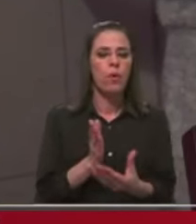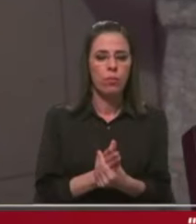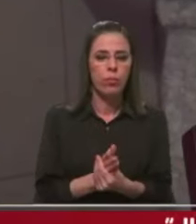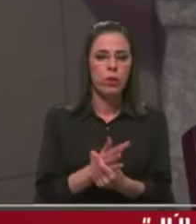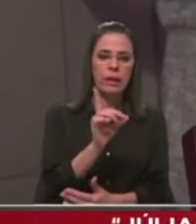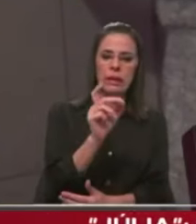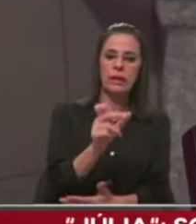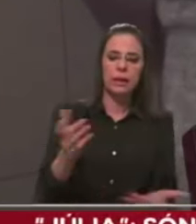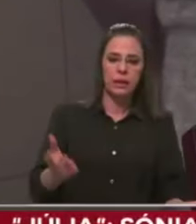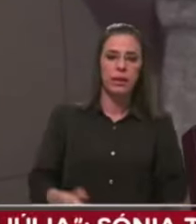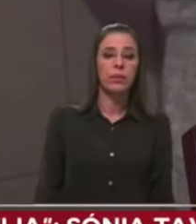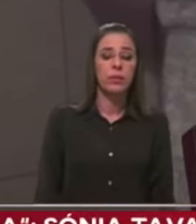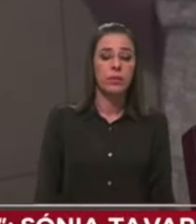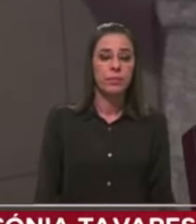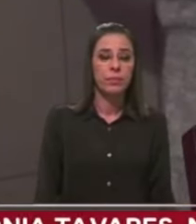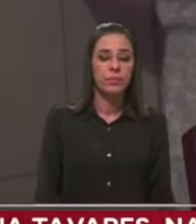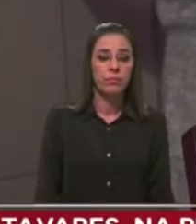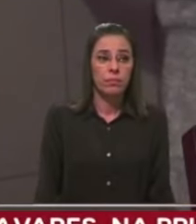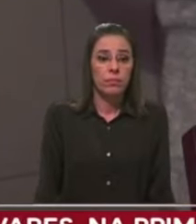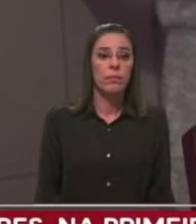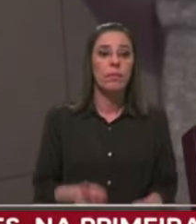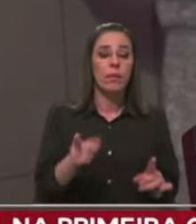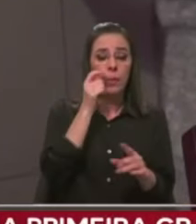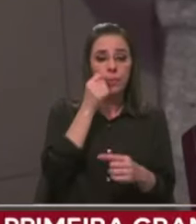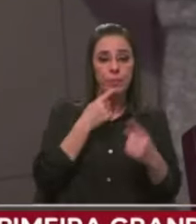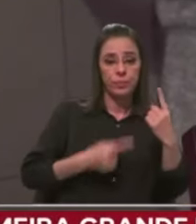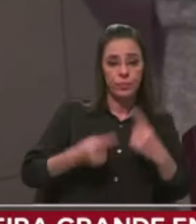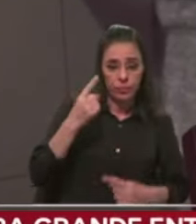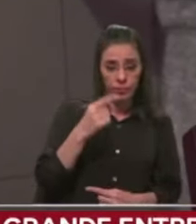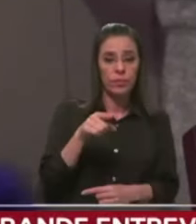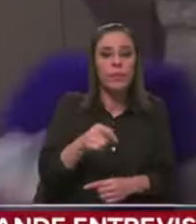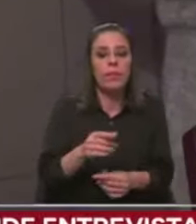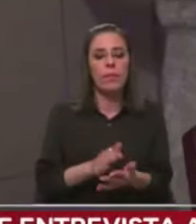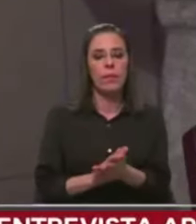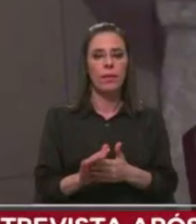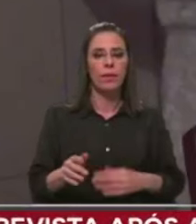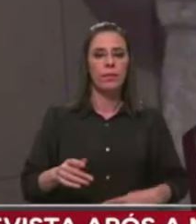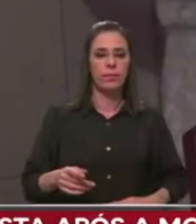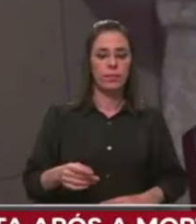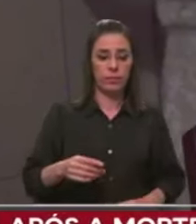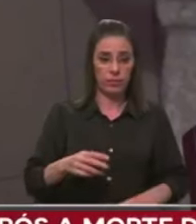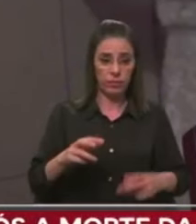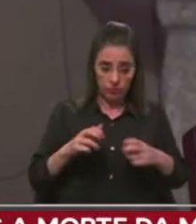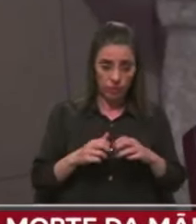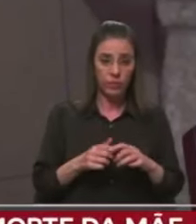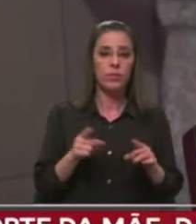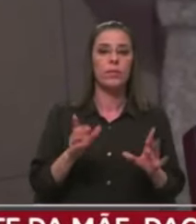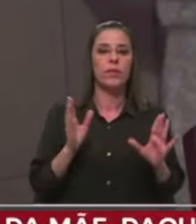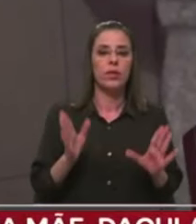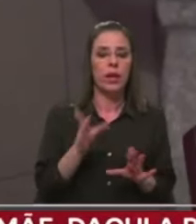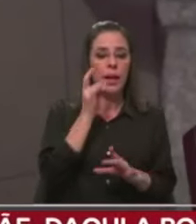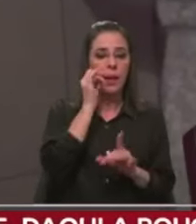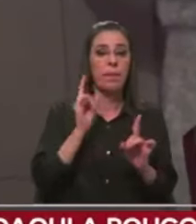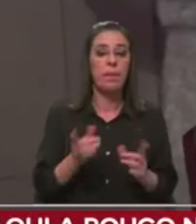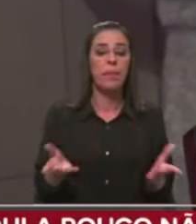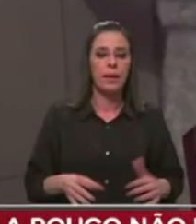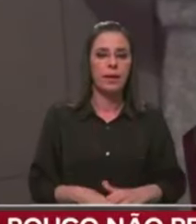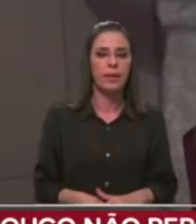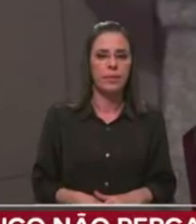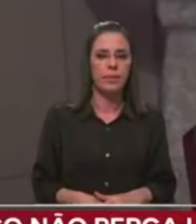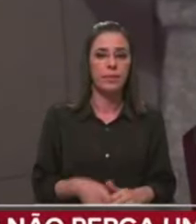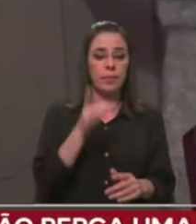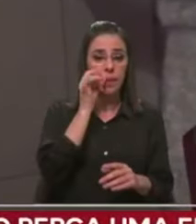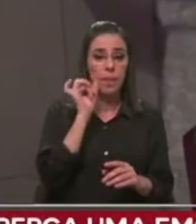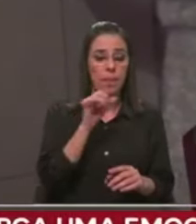longo destes 6 anos eh porque ele deve ter feito queixa contra si sim e o problema foi que ele já era pai